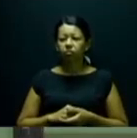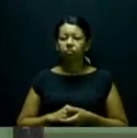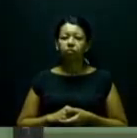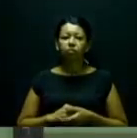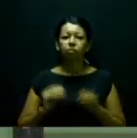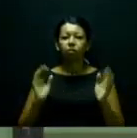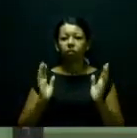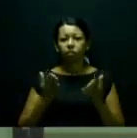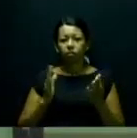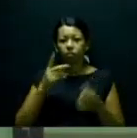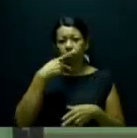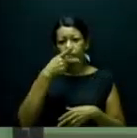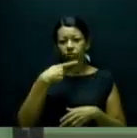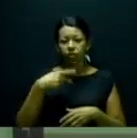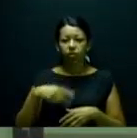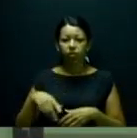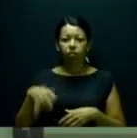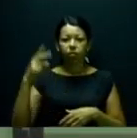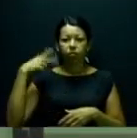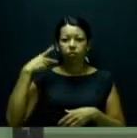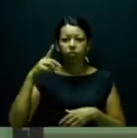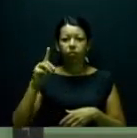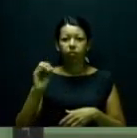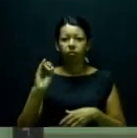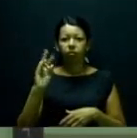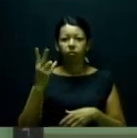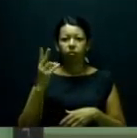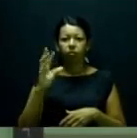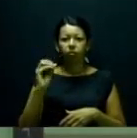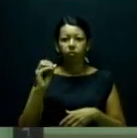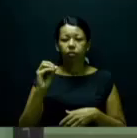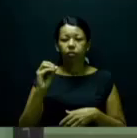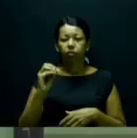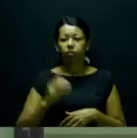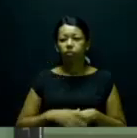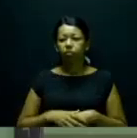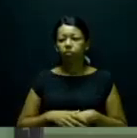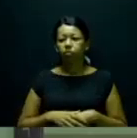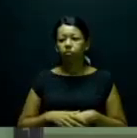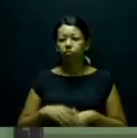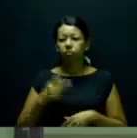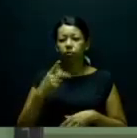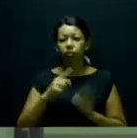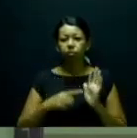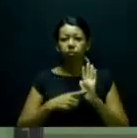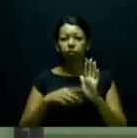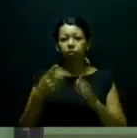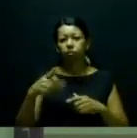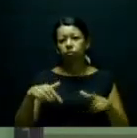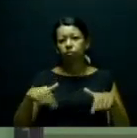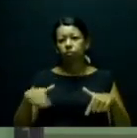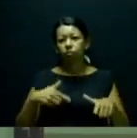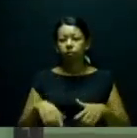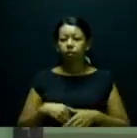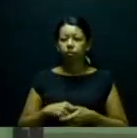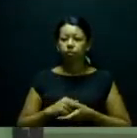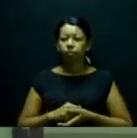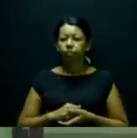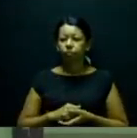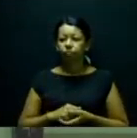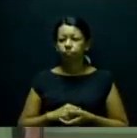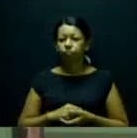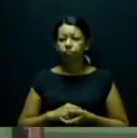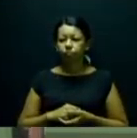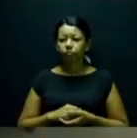Concedo a palavra ao vereador Adeildo Eleodoro Udinho para apresentação dos seus trabalhos.